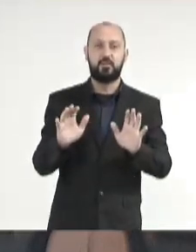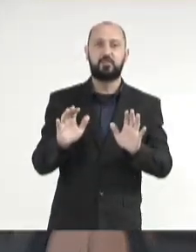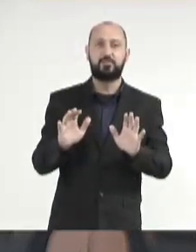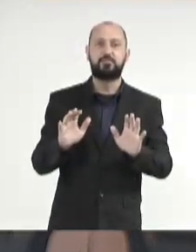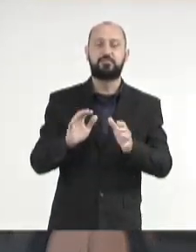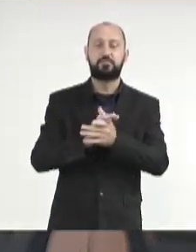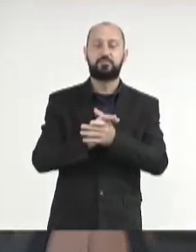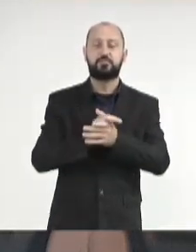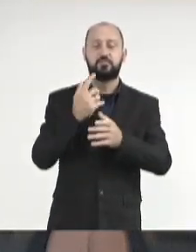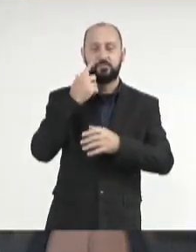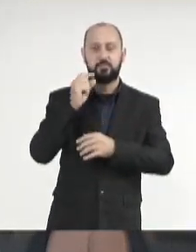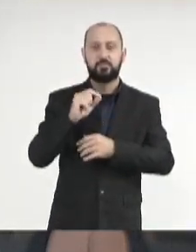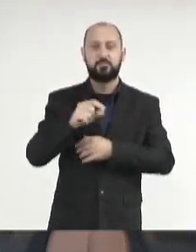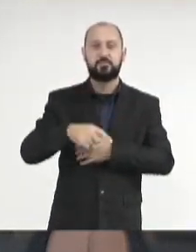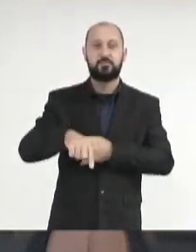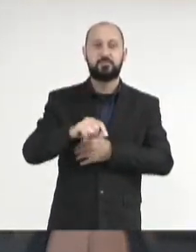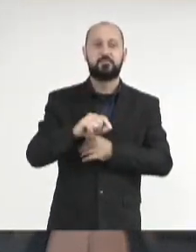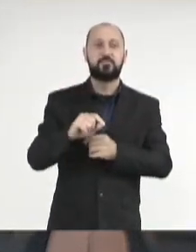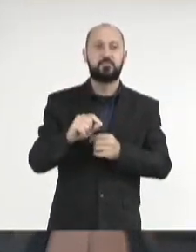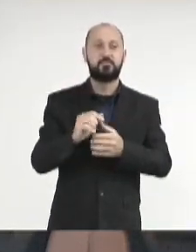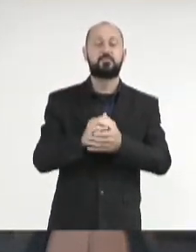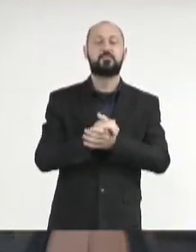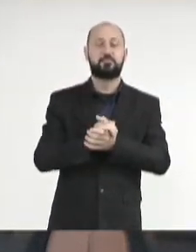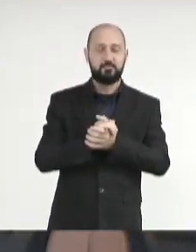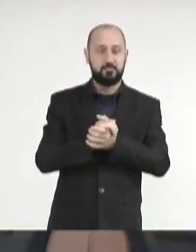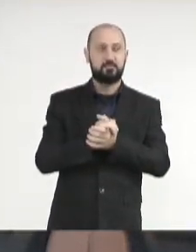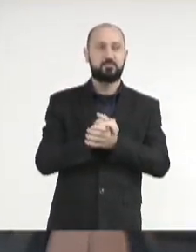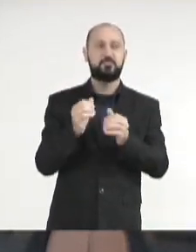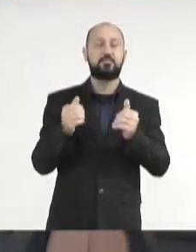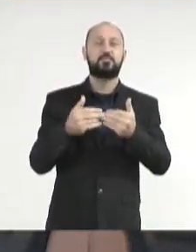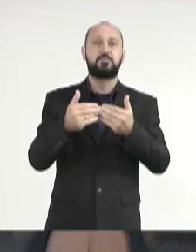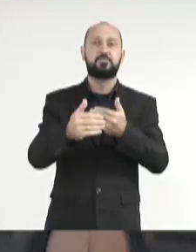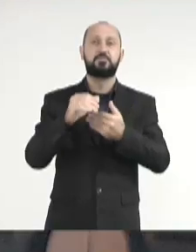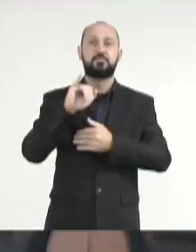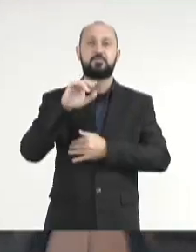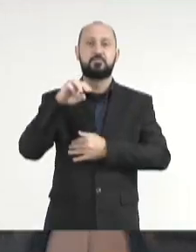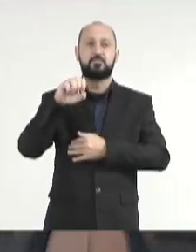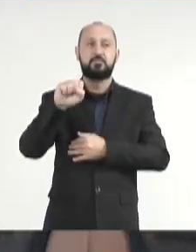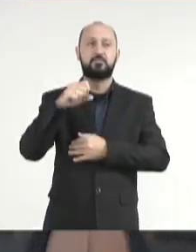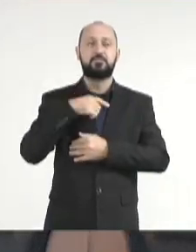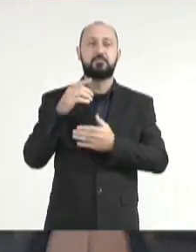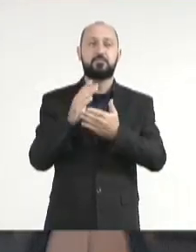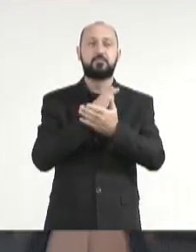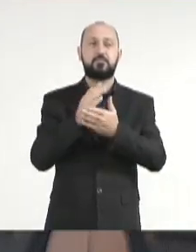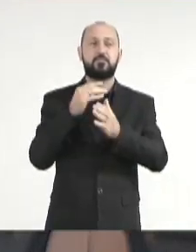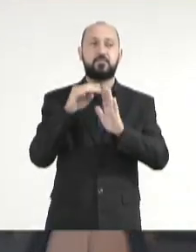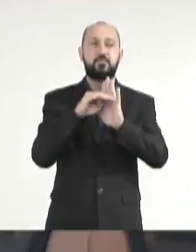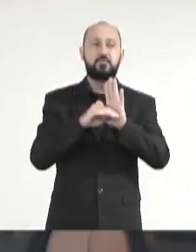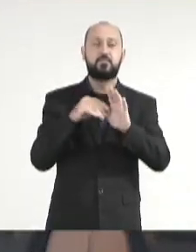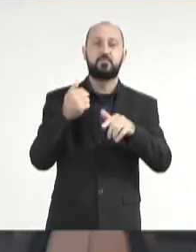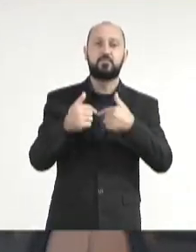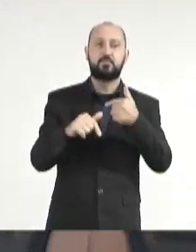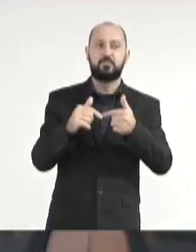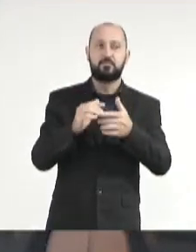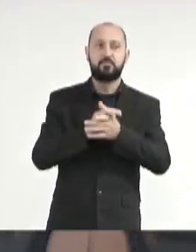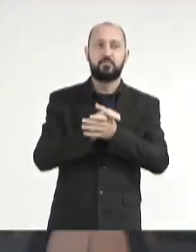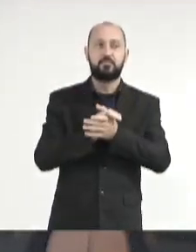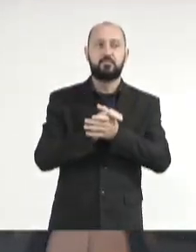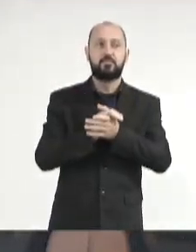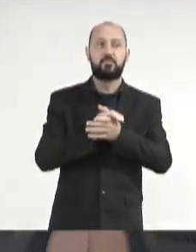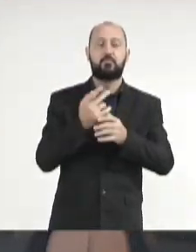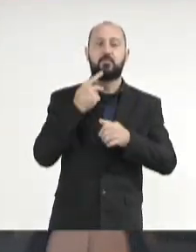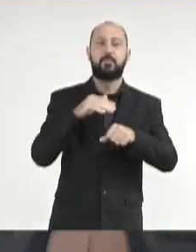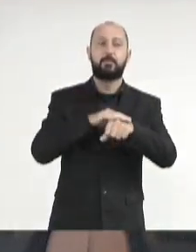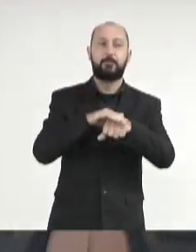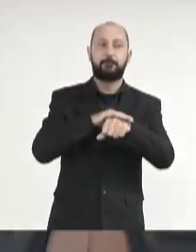Poder Executivo, o Fisco Estadual, a fazer presunção de incidência de ICMS sobre algumas operações. A gente volta também, todos os projetos, a falar